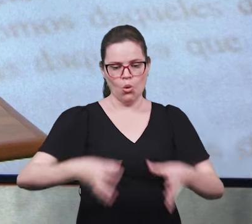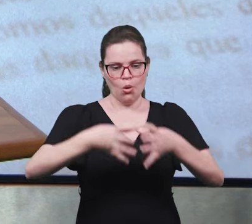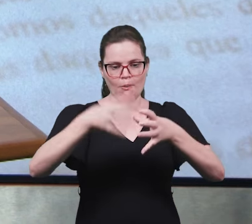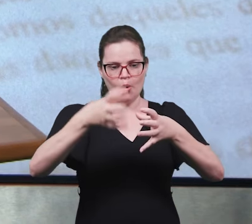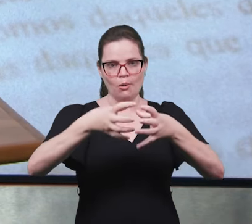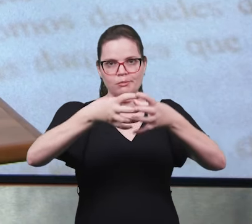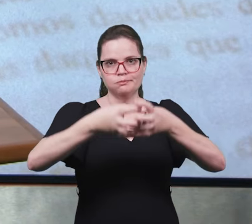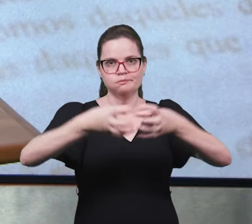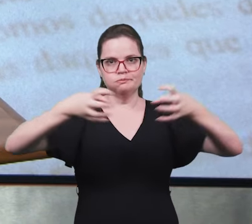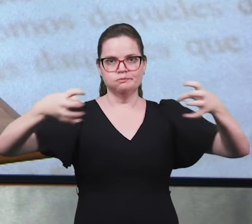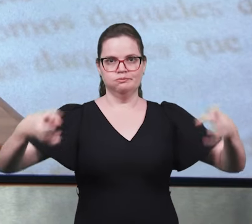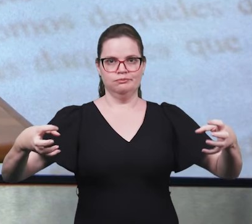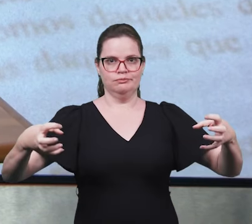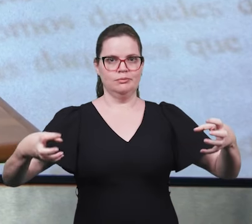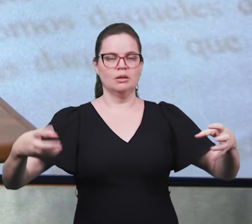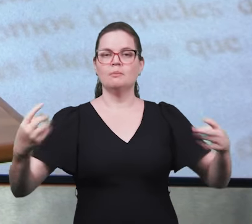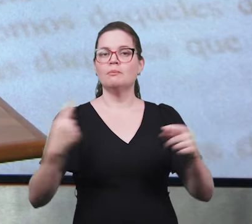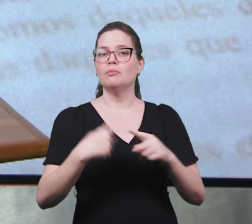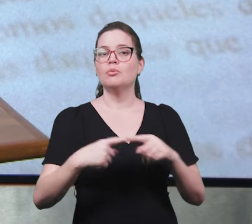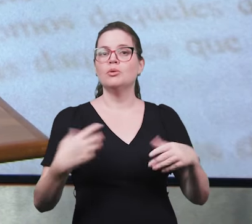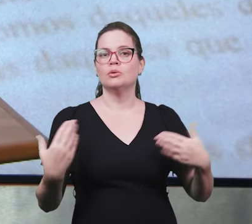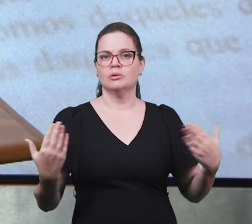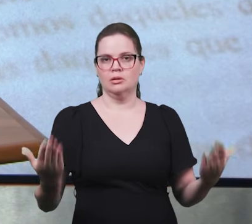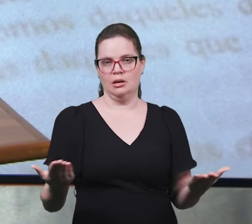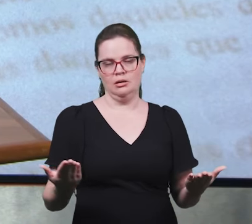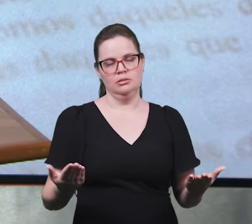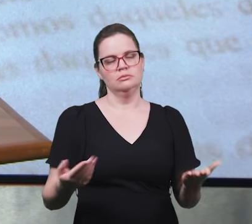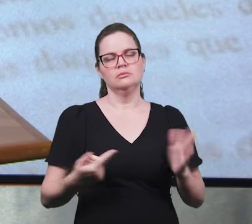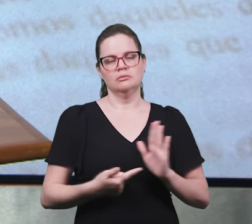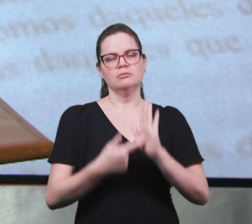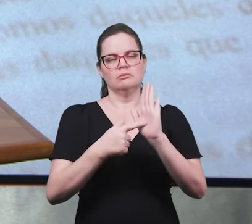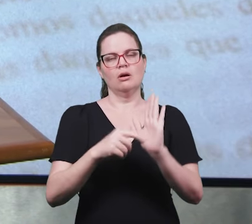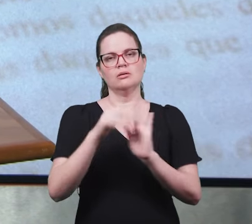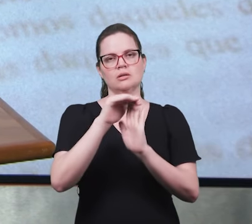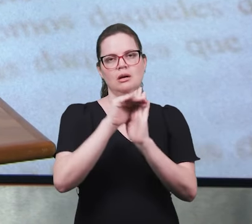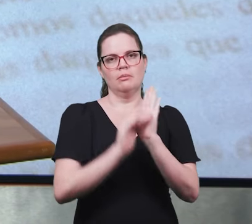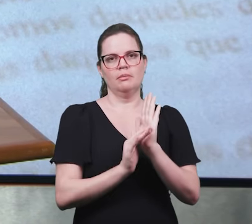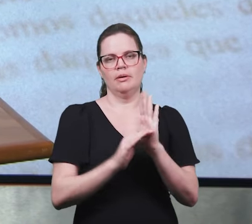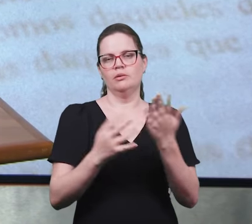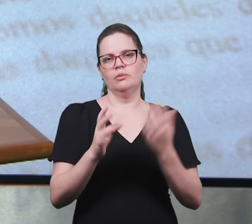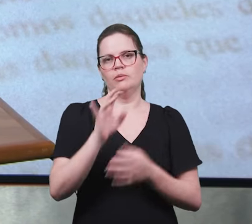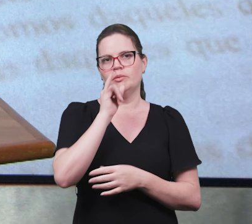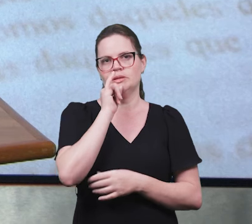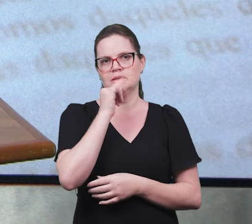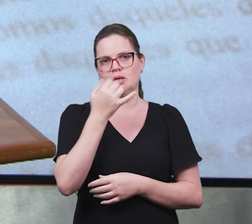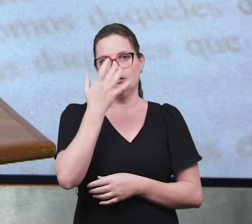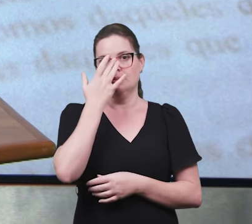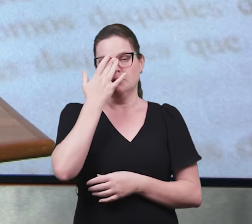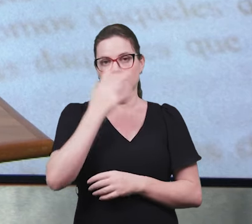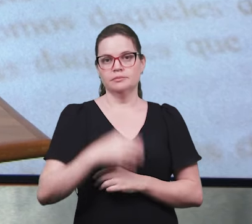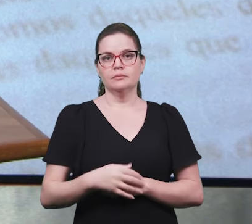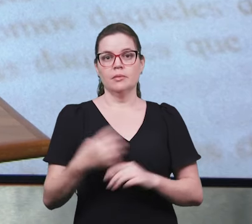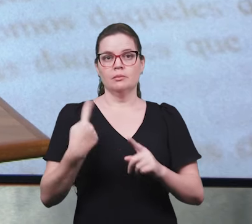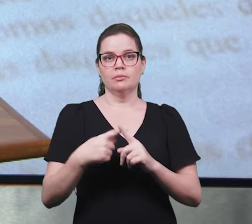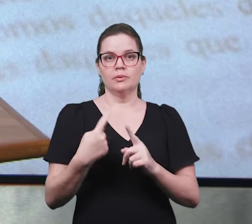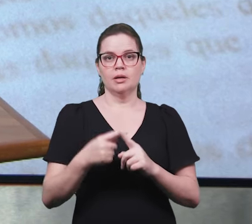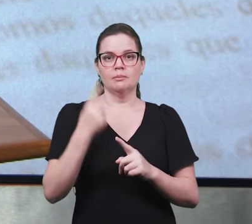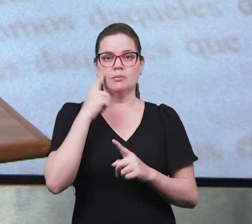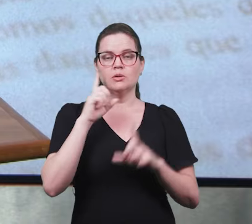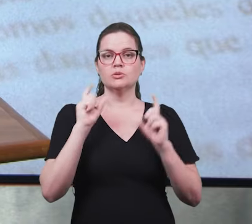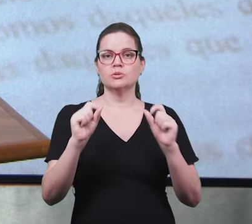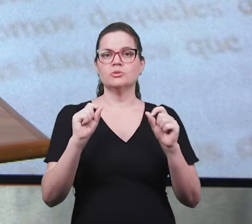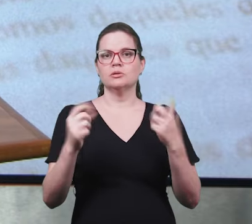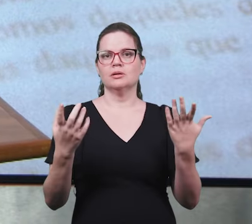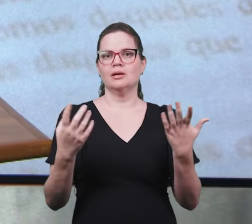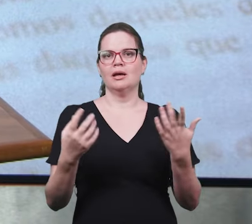reino unificado de Israel, e numa descrição paralela, somos informados sobre